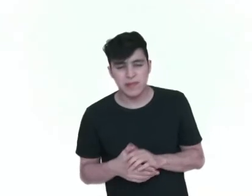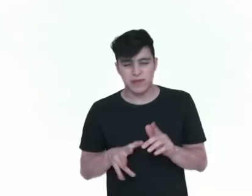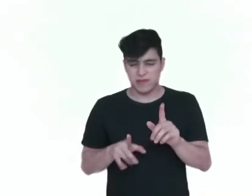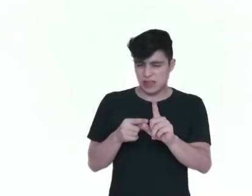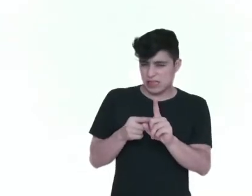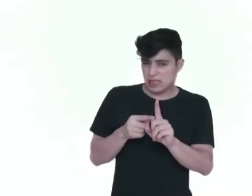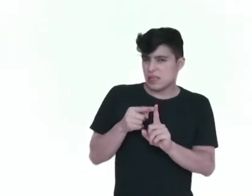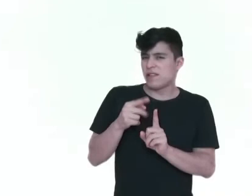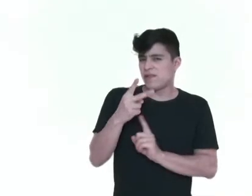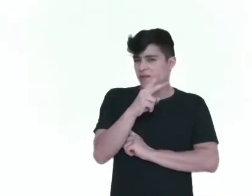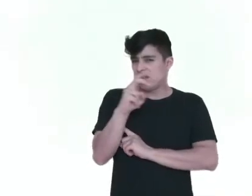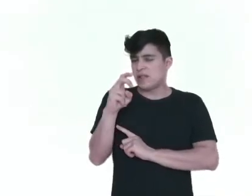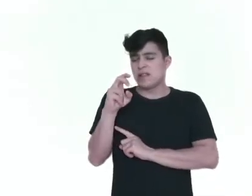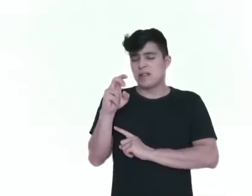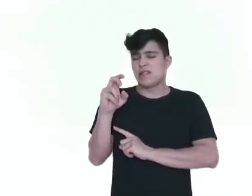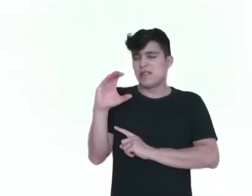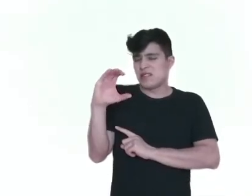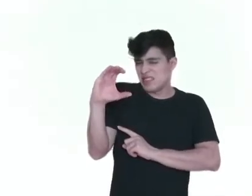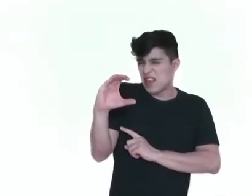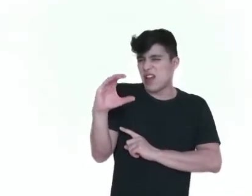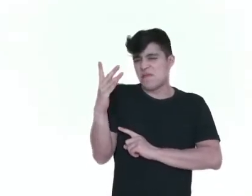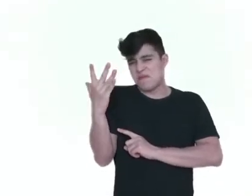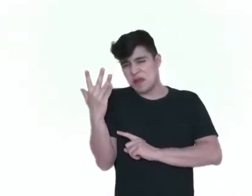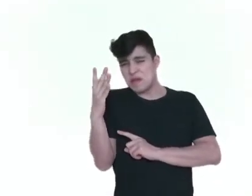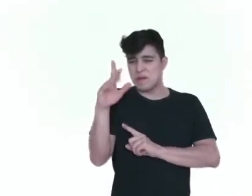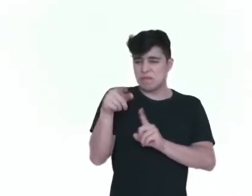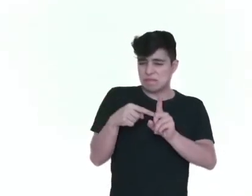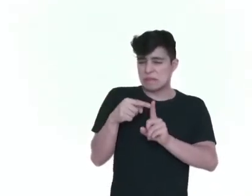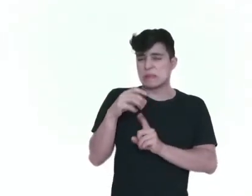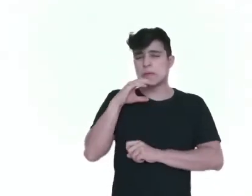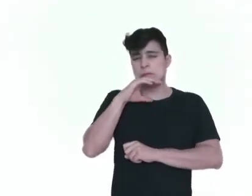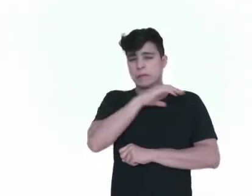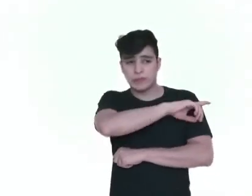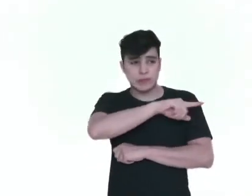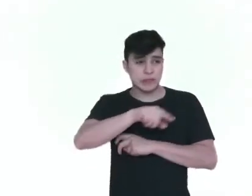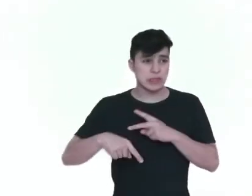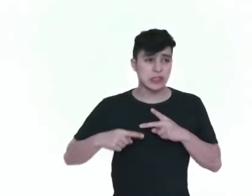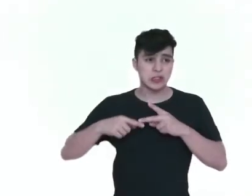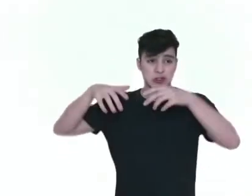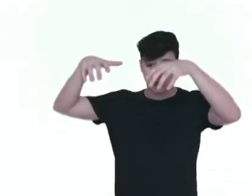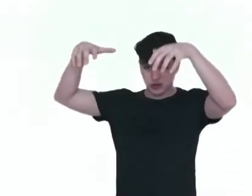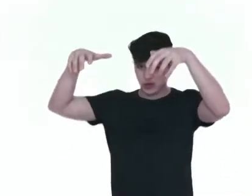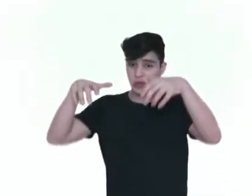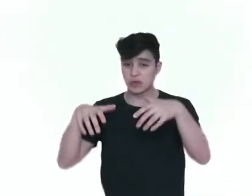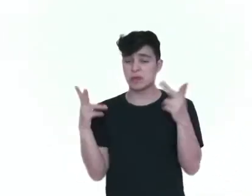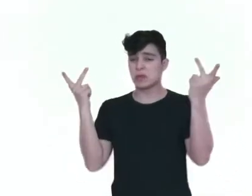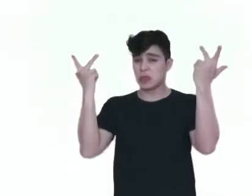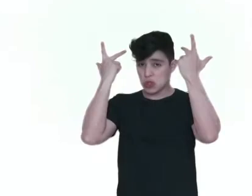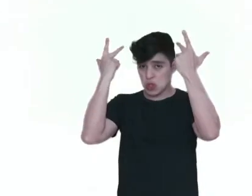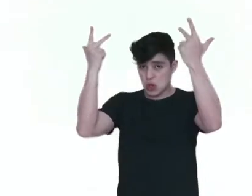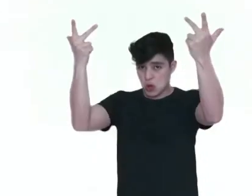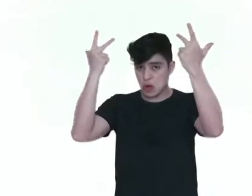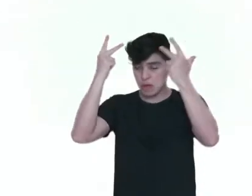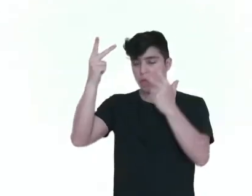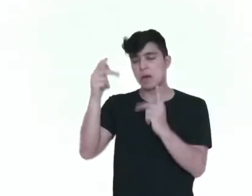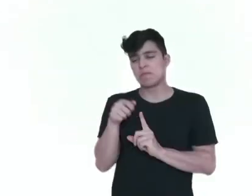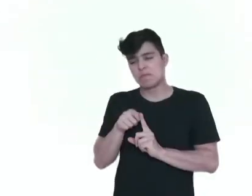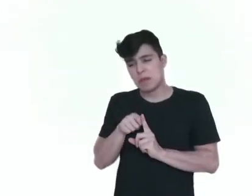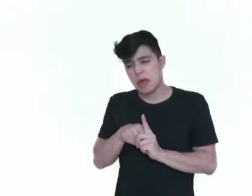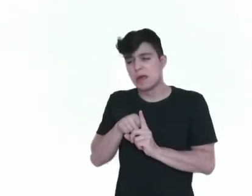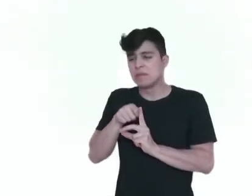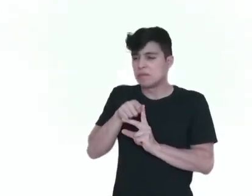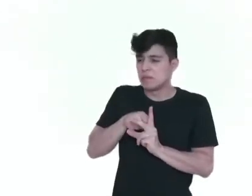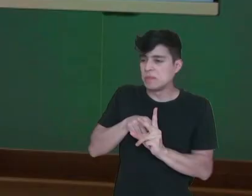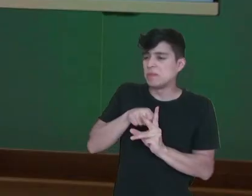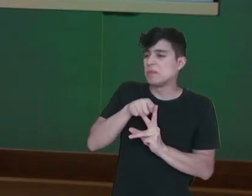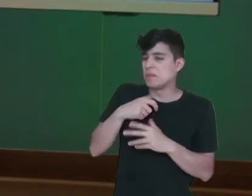de 25 graus, são as médias, né? As chuvas são regulares e bem distribuídas,